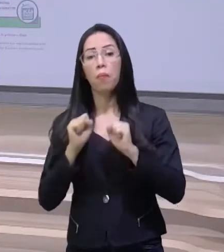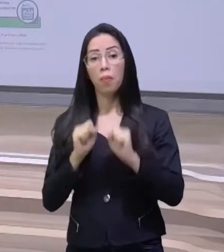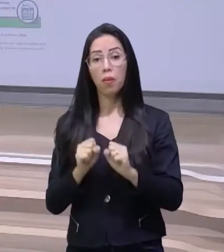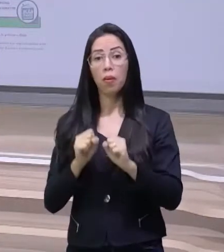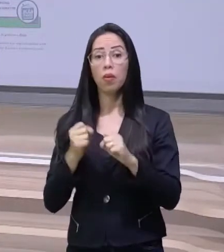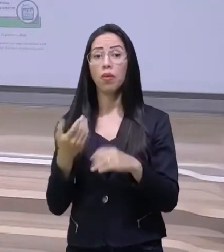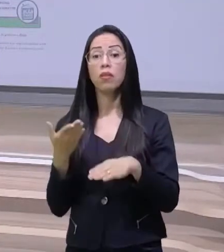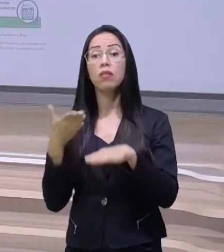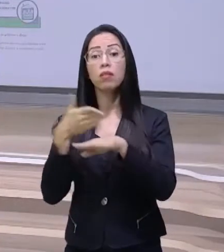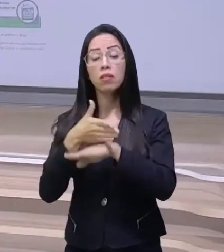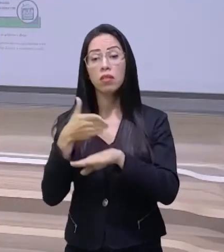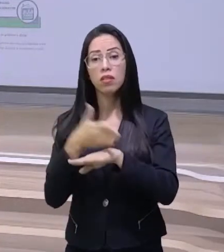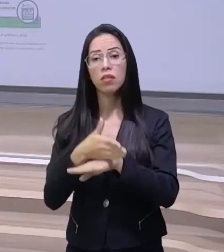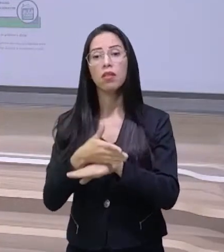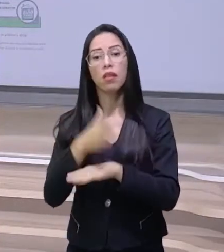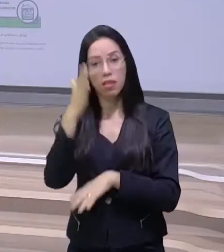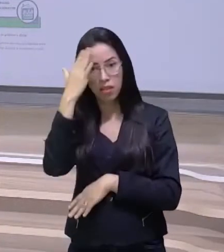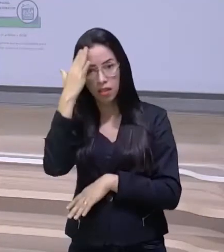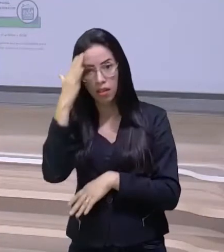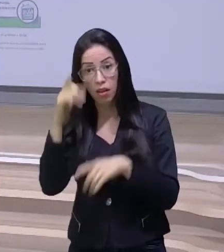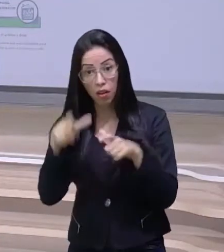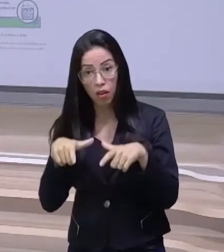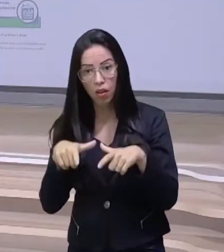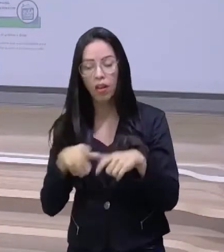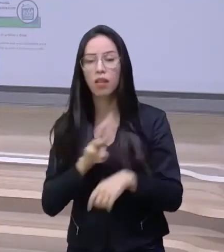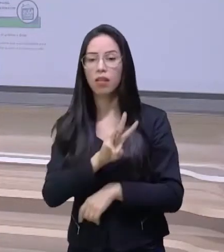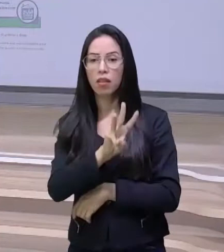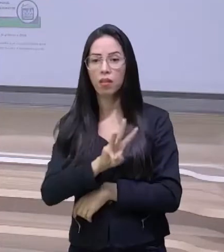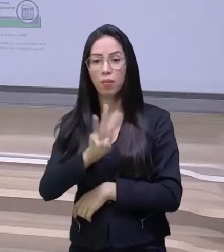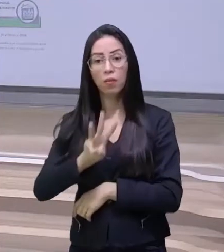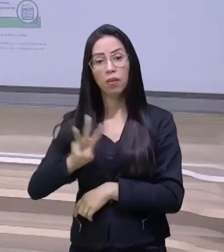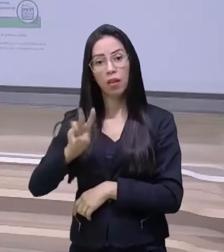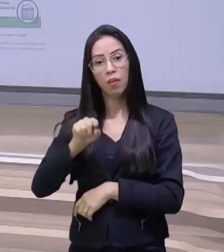você saber onde é só acessar nosso site